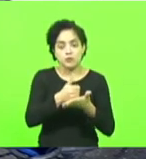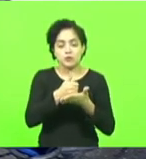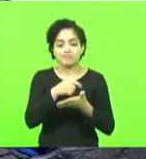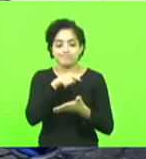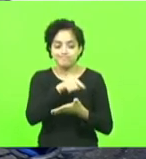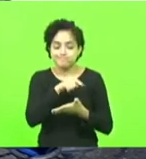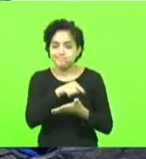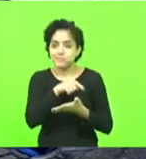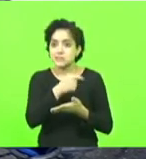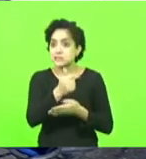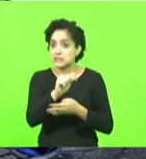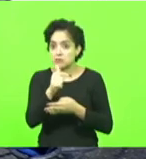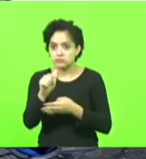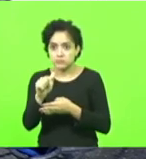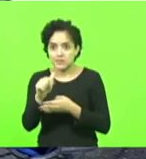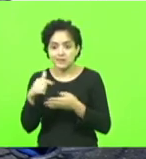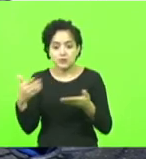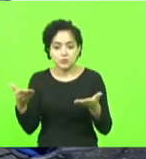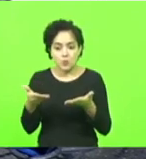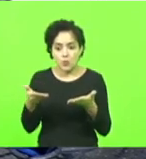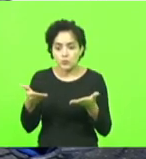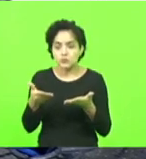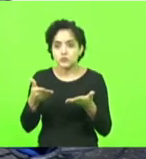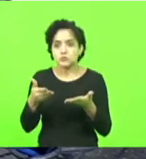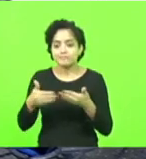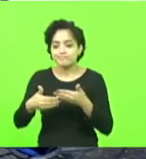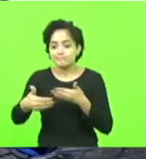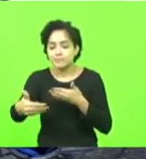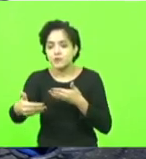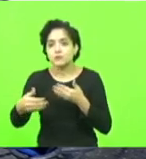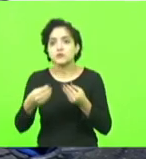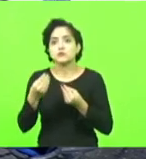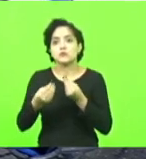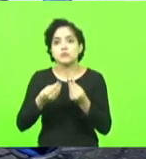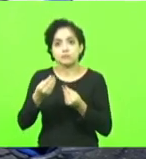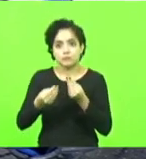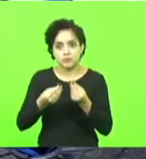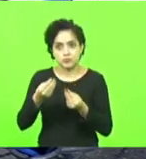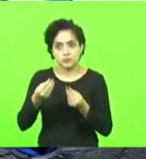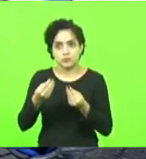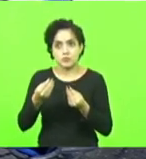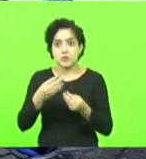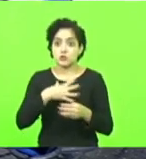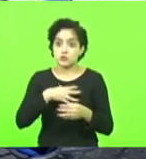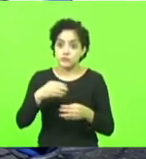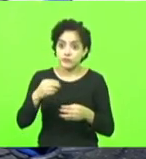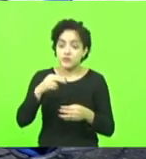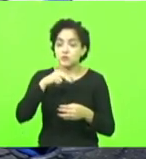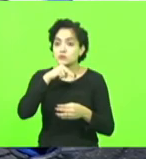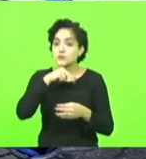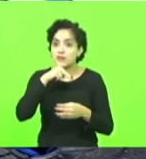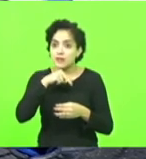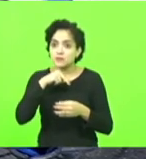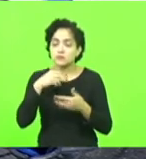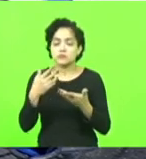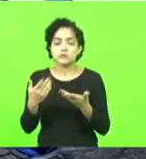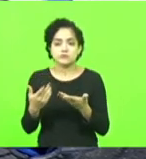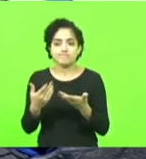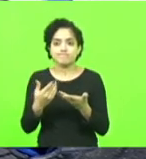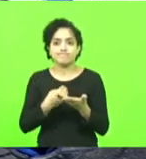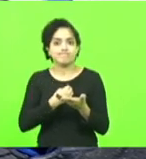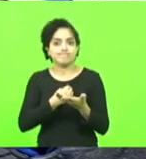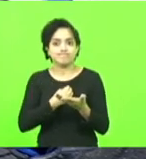agricultor nós não estaremos aqui daqui uns anos. Não é nem nós, nossos filhos, nossos netos, não estaremos mais